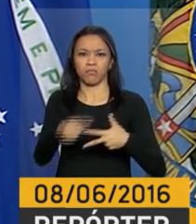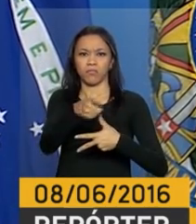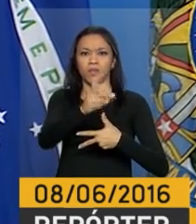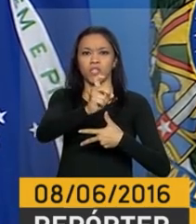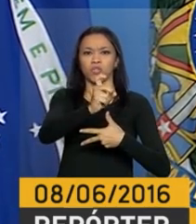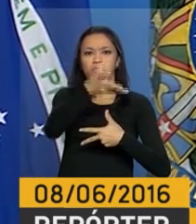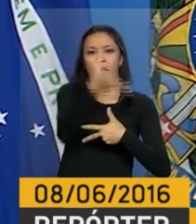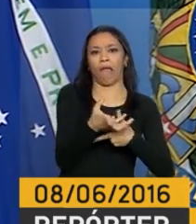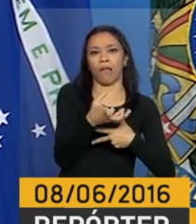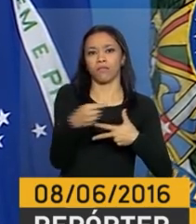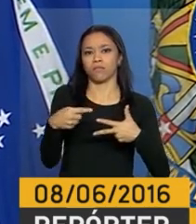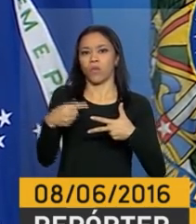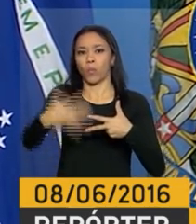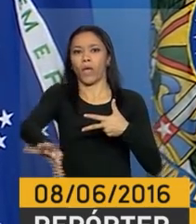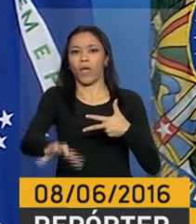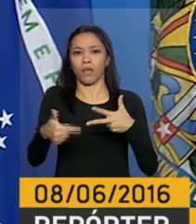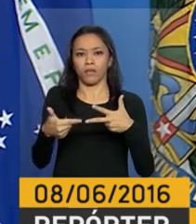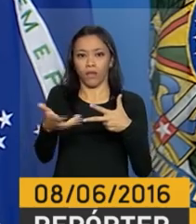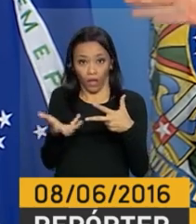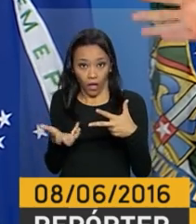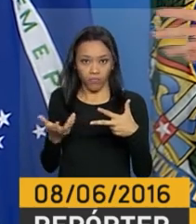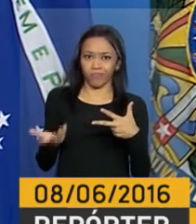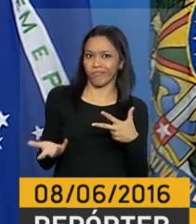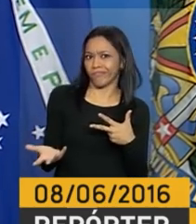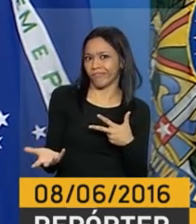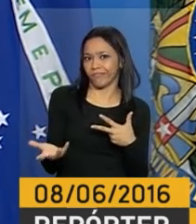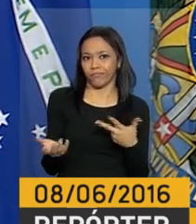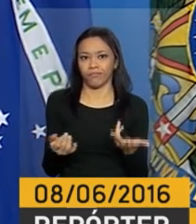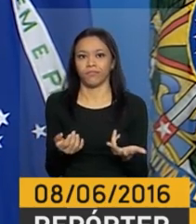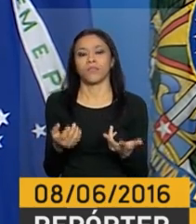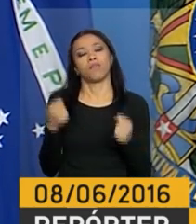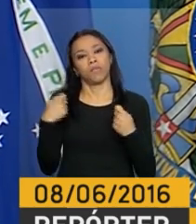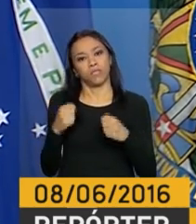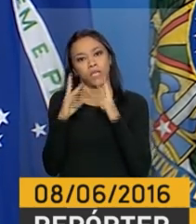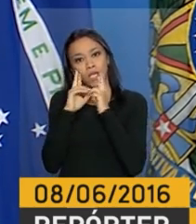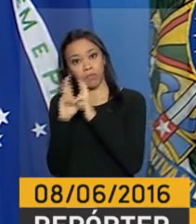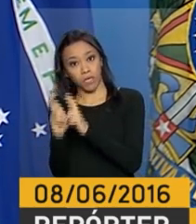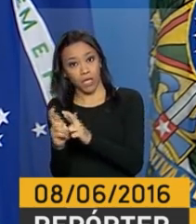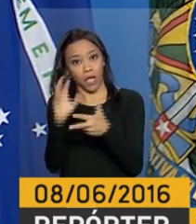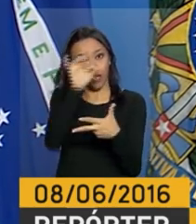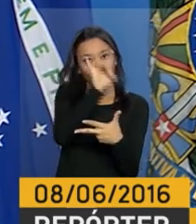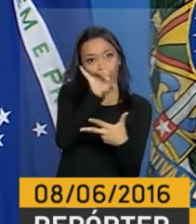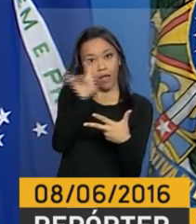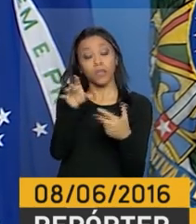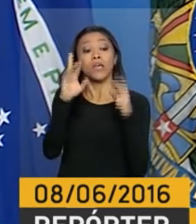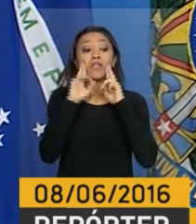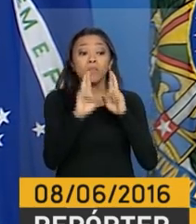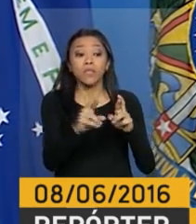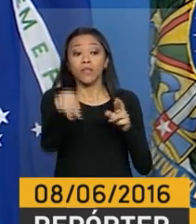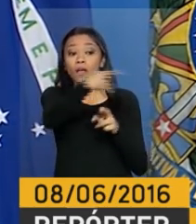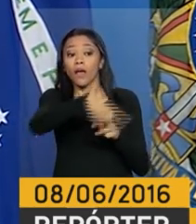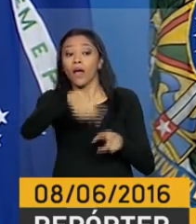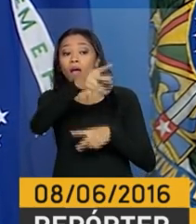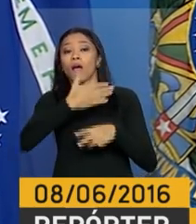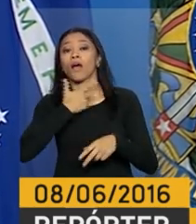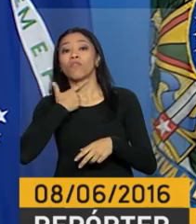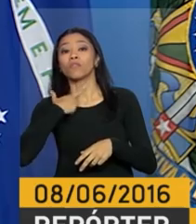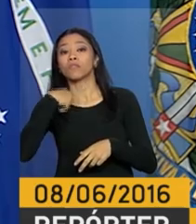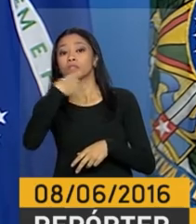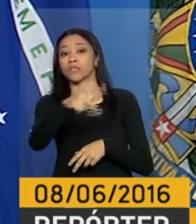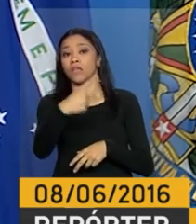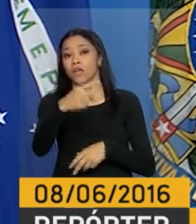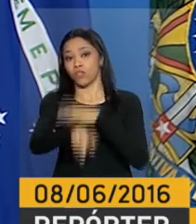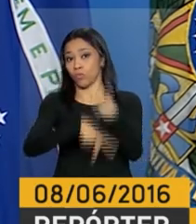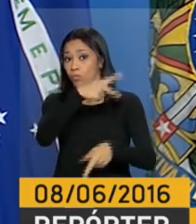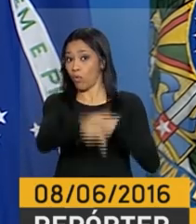um sistema democrático você tem que prestar obediência à vontade Popular que tá muito mais presente